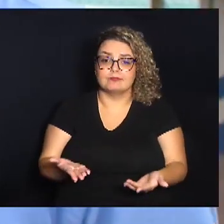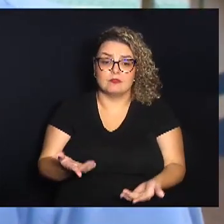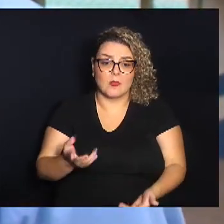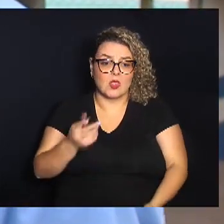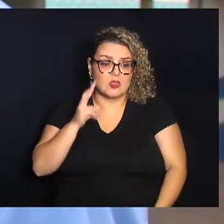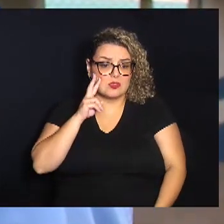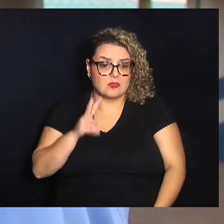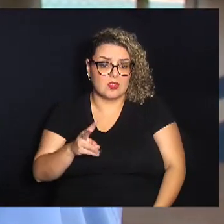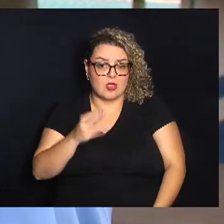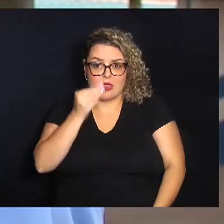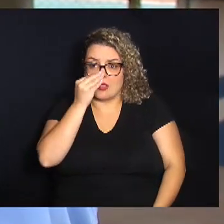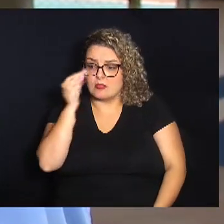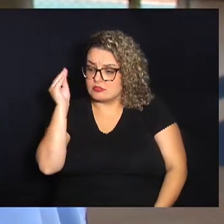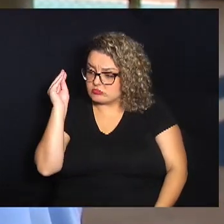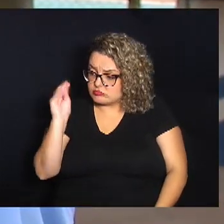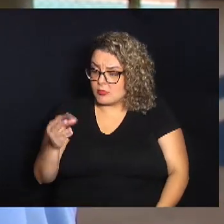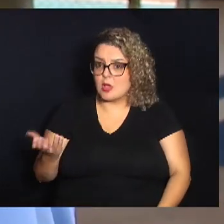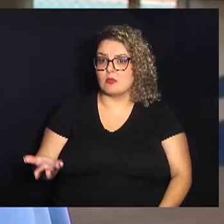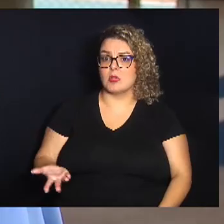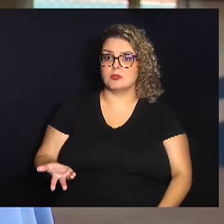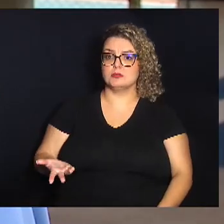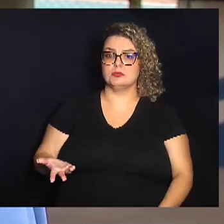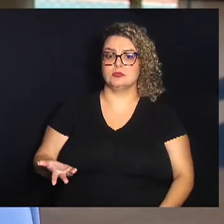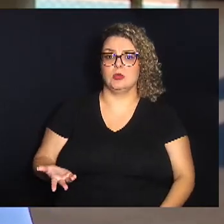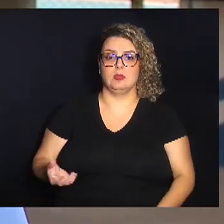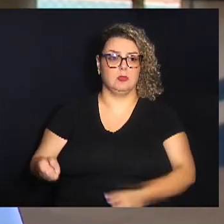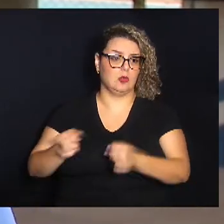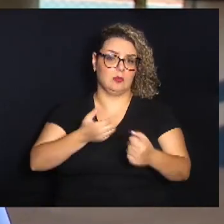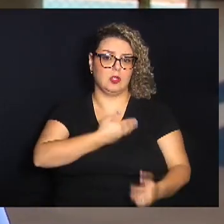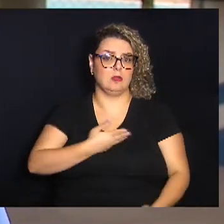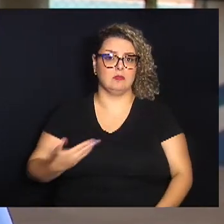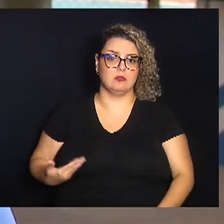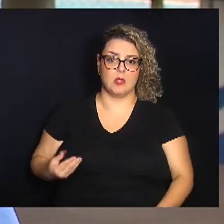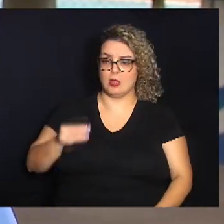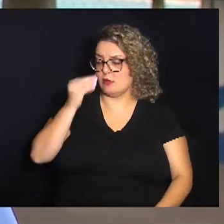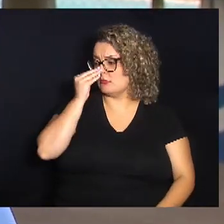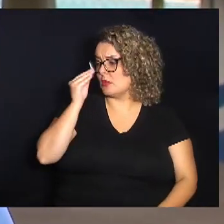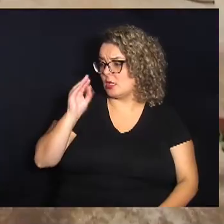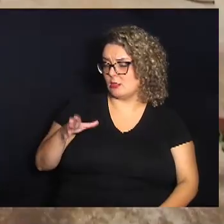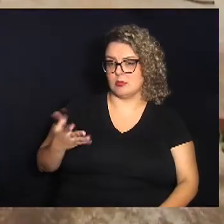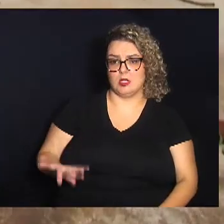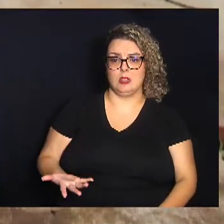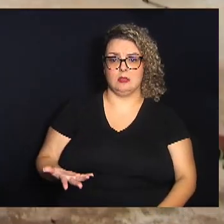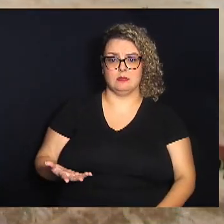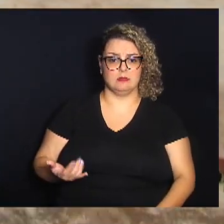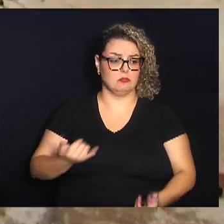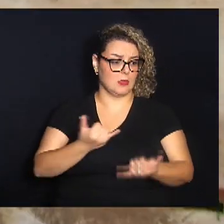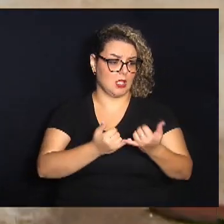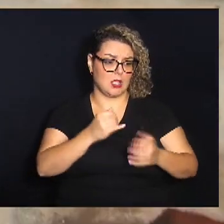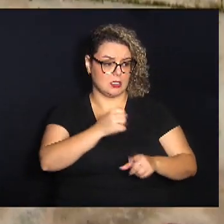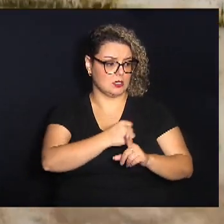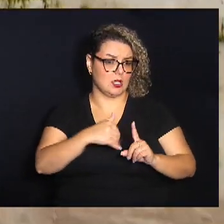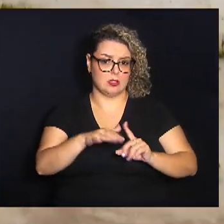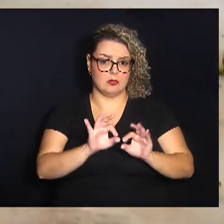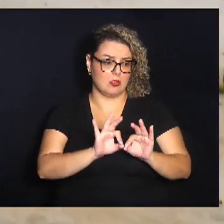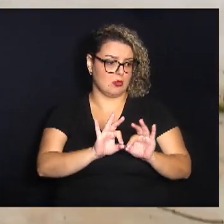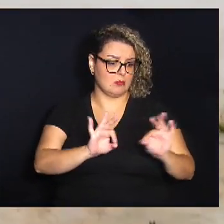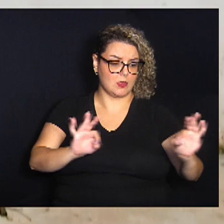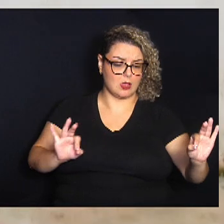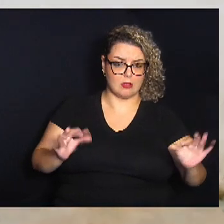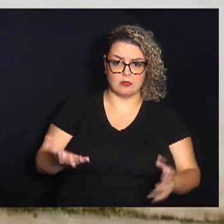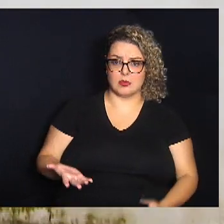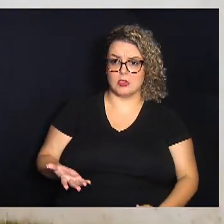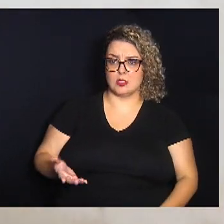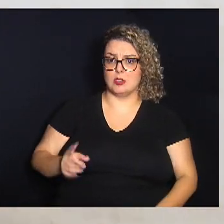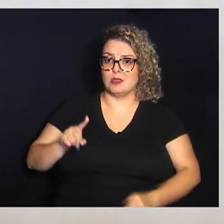poder público, a gente quer atenção. O abandono deixa com que outras partes da sociedade se domine